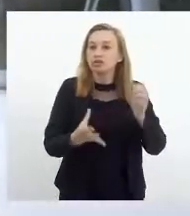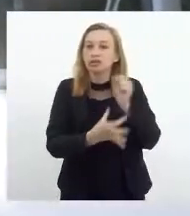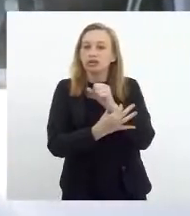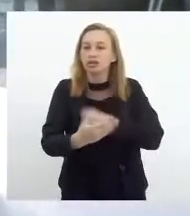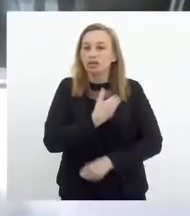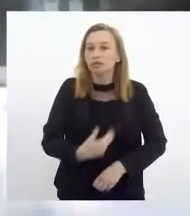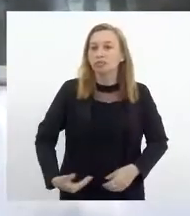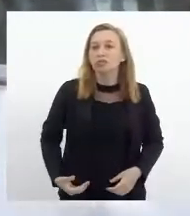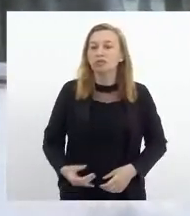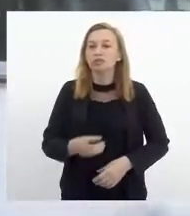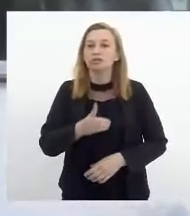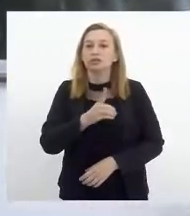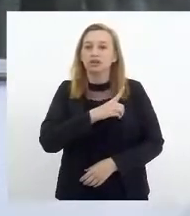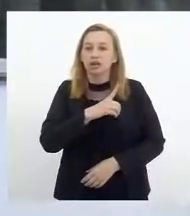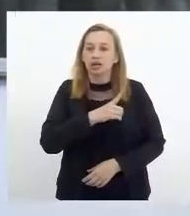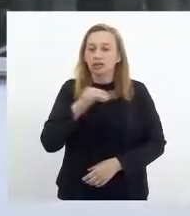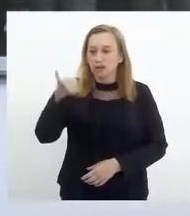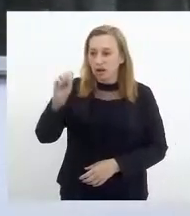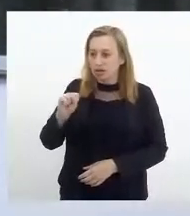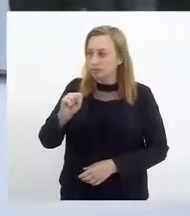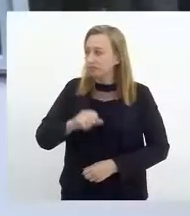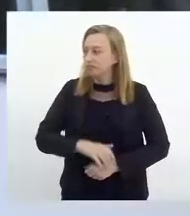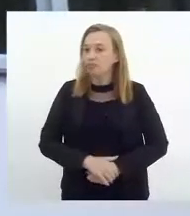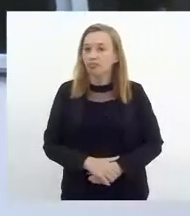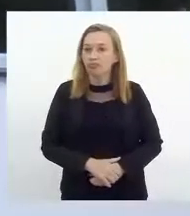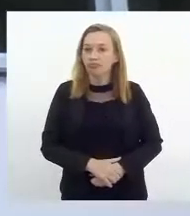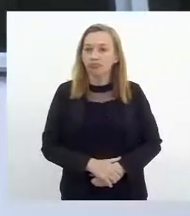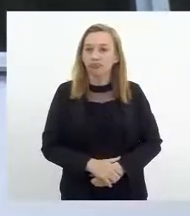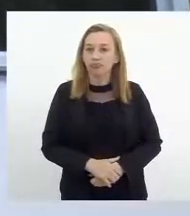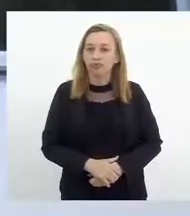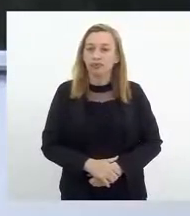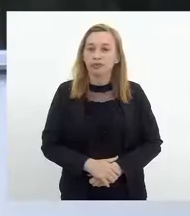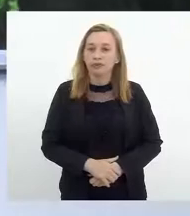Pública, delegado Carlos Augusto.